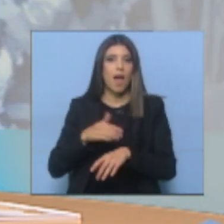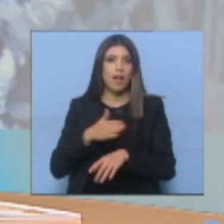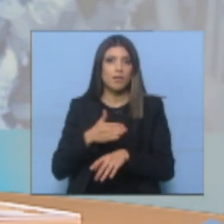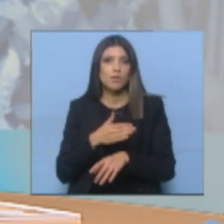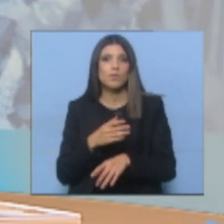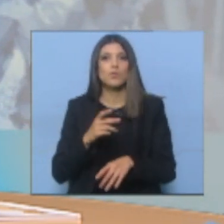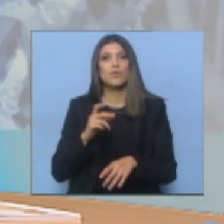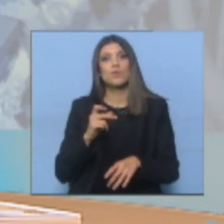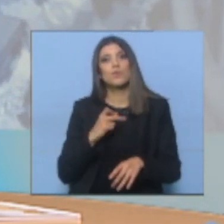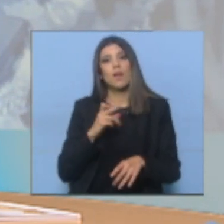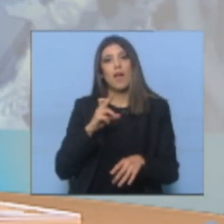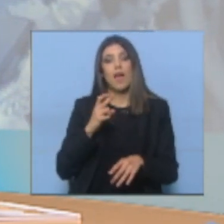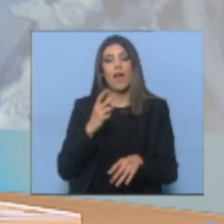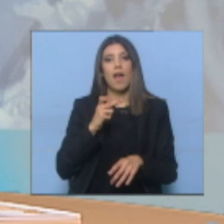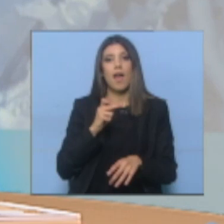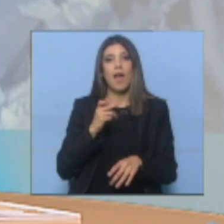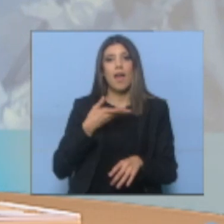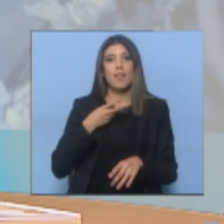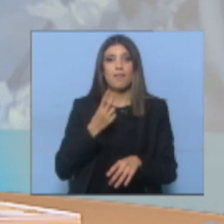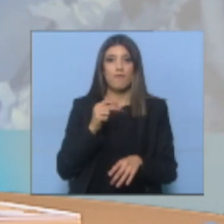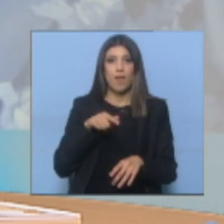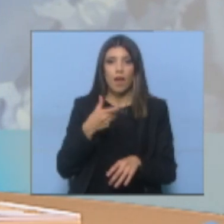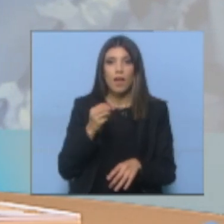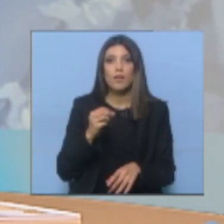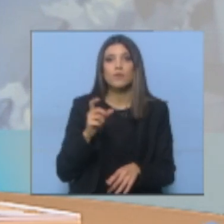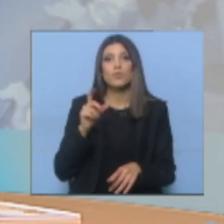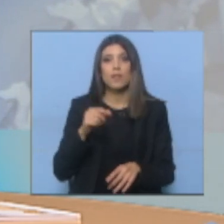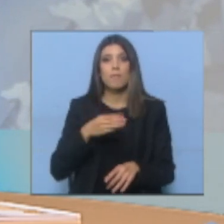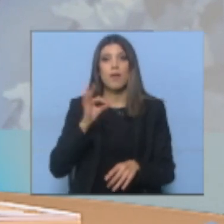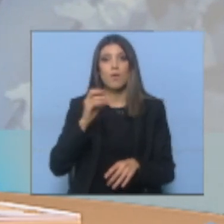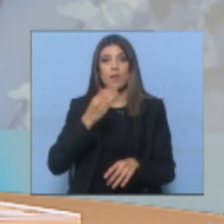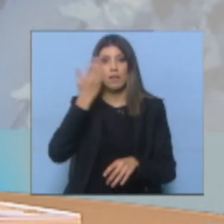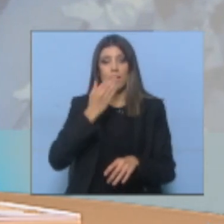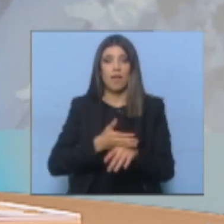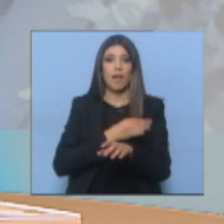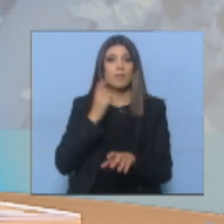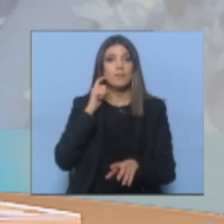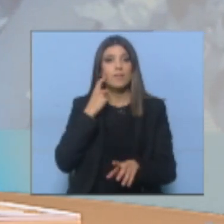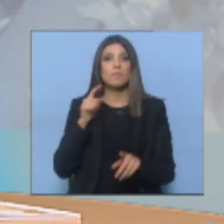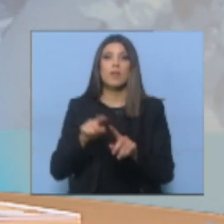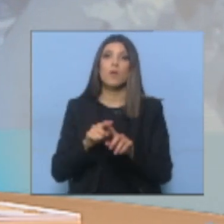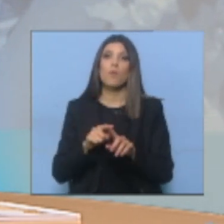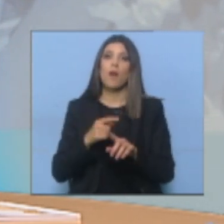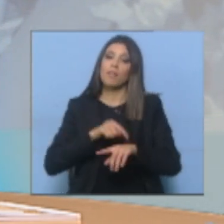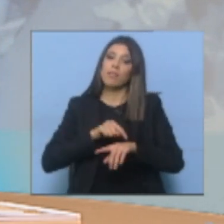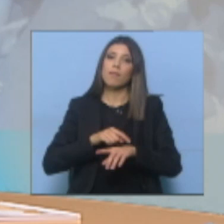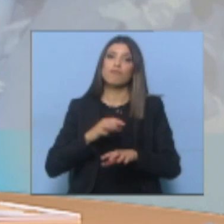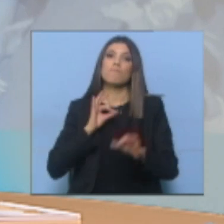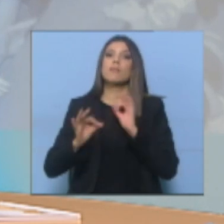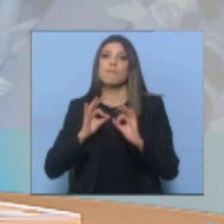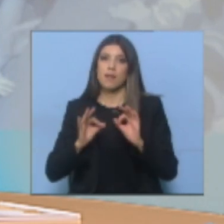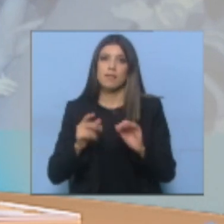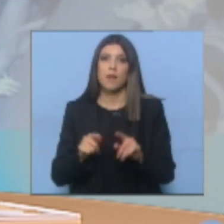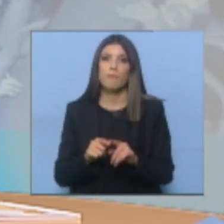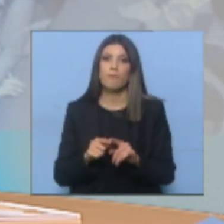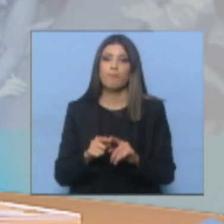pela Quaresma, propõem subsídios que ajudam a viver esses tempos de preparação. Neste caso, qual foi